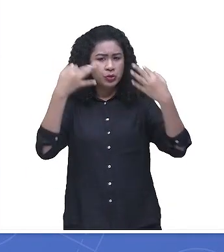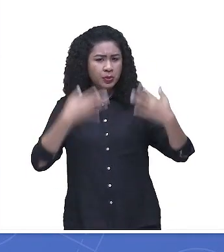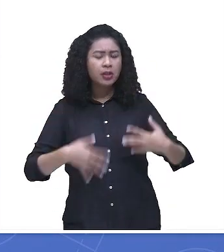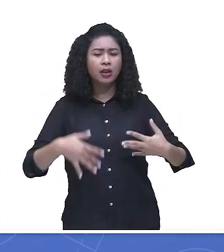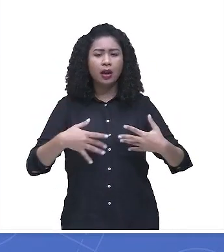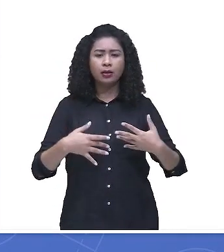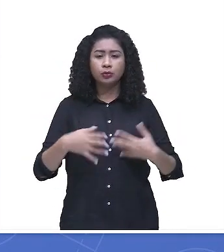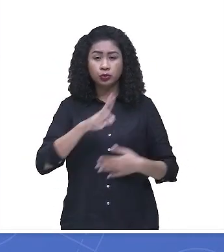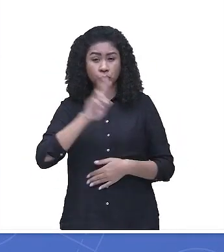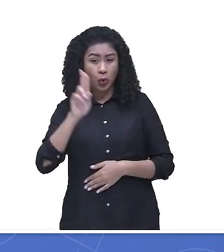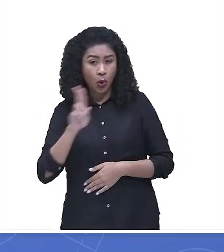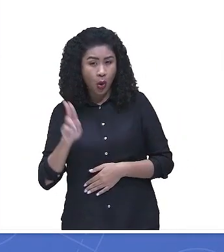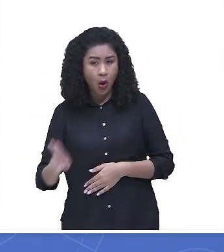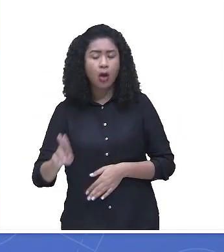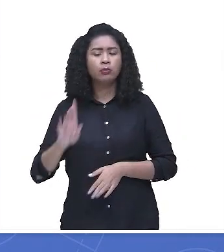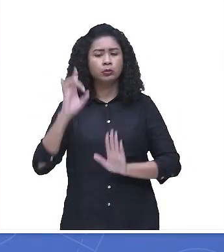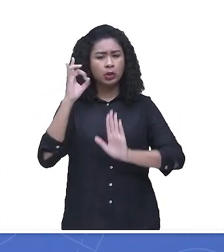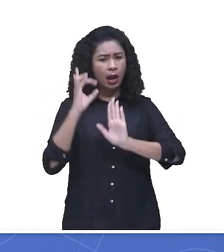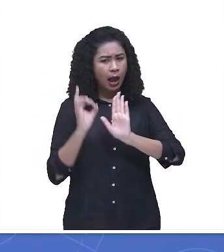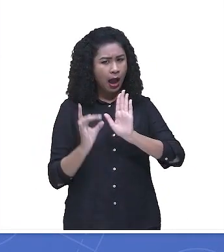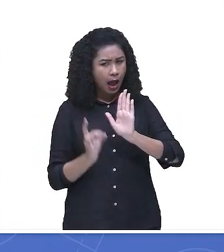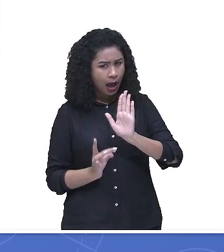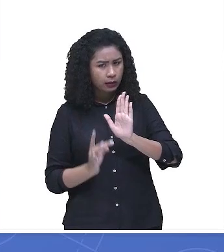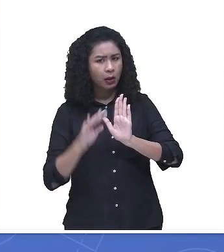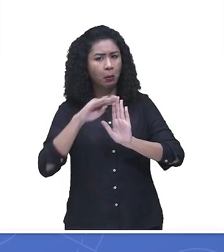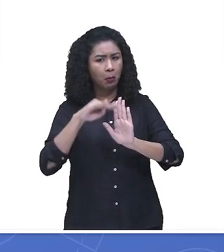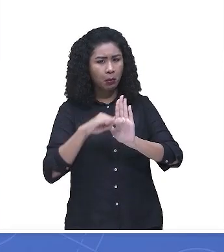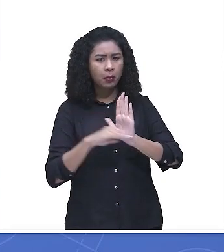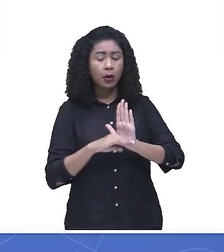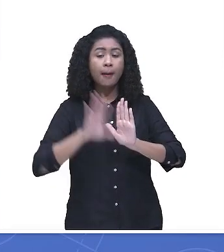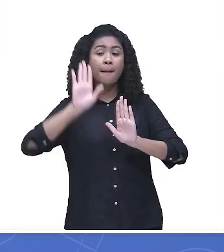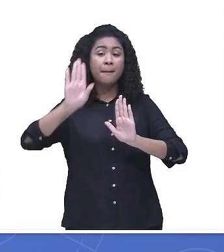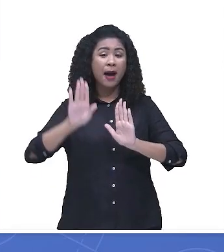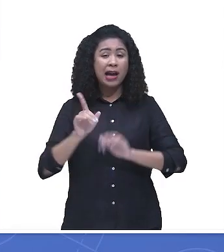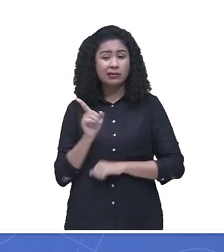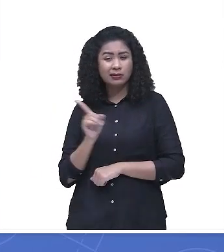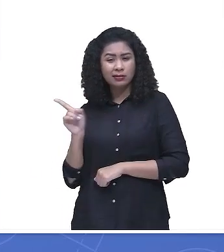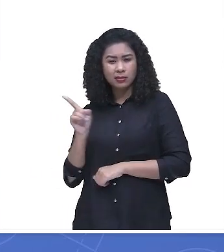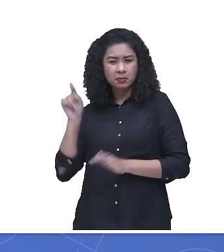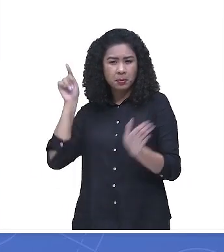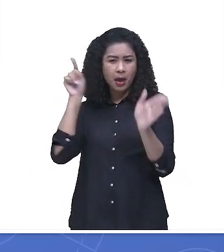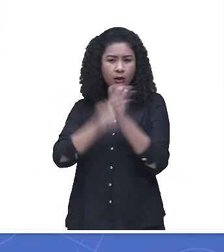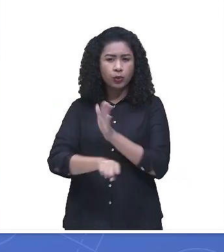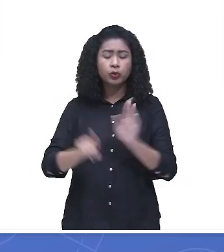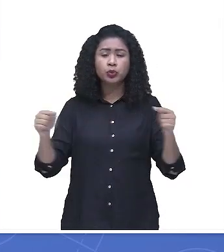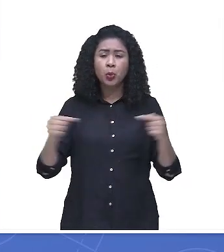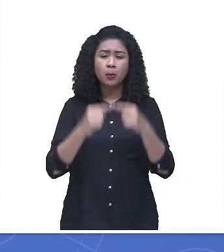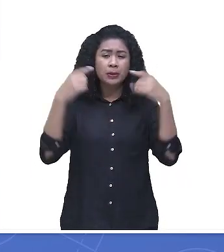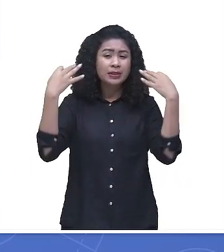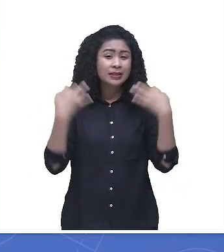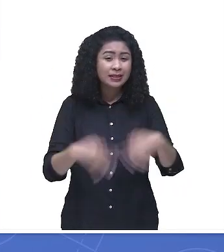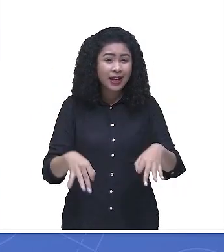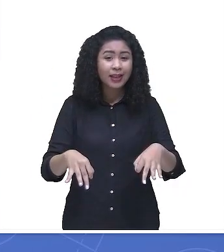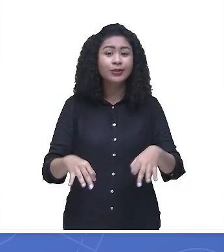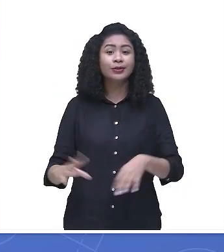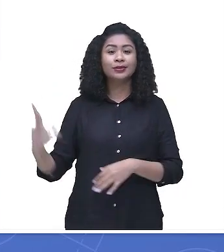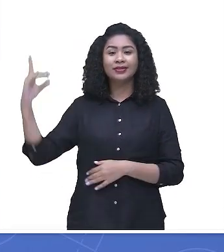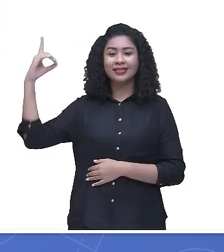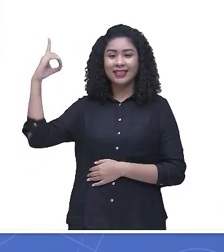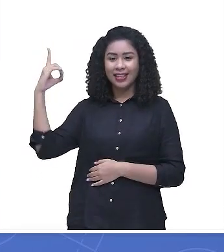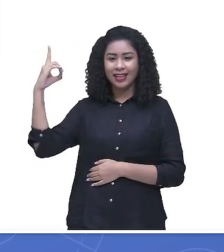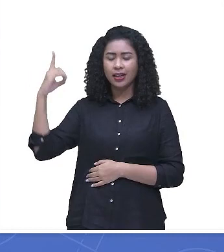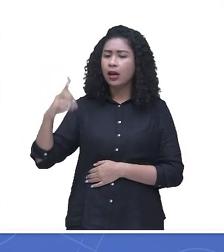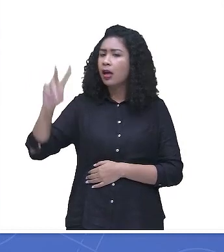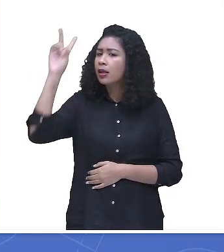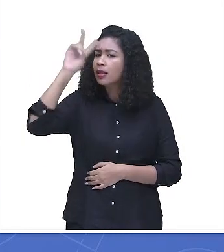mas nessa questão nós estamos nos referindo exclusivamente à alternativa D. Lembram dos